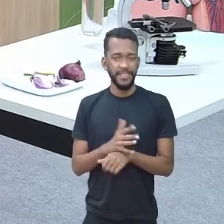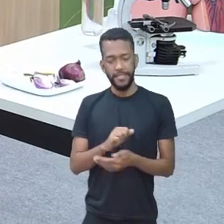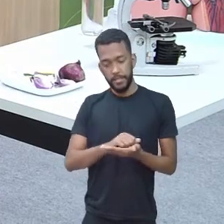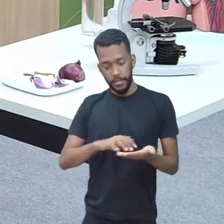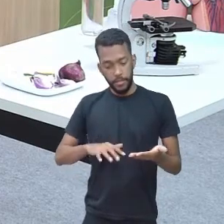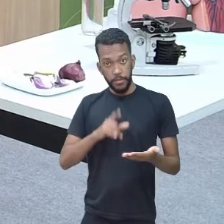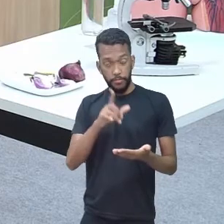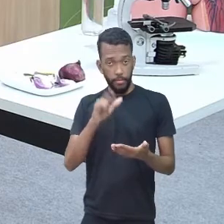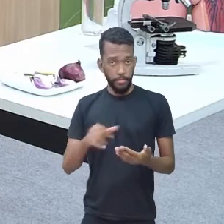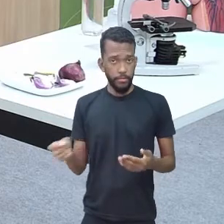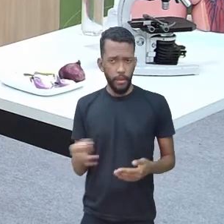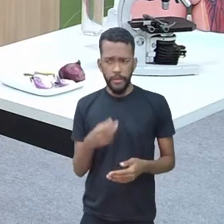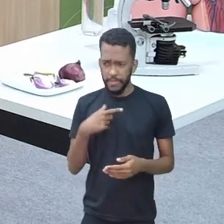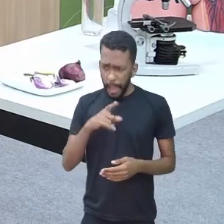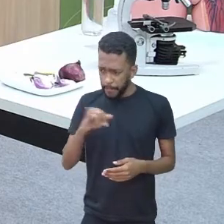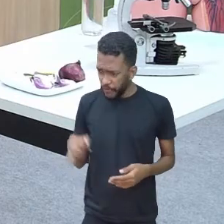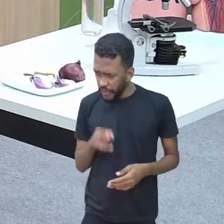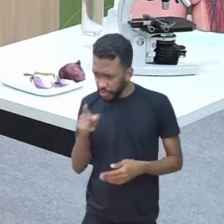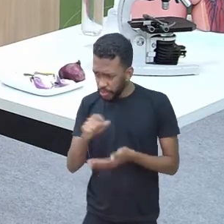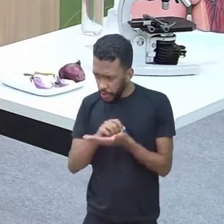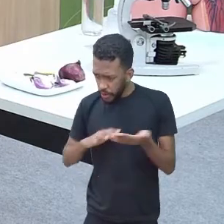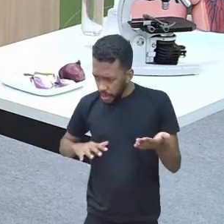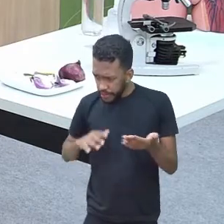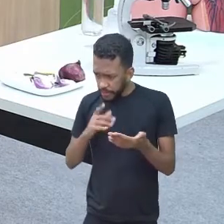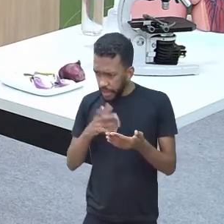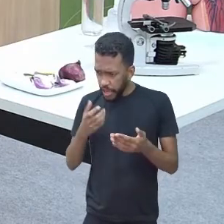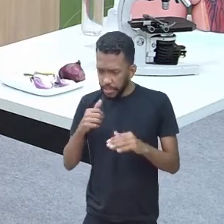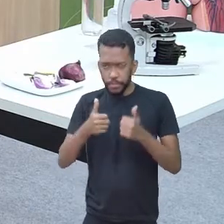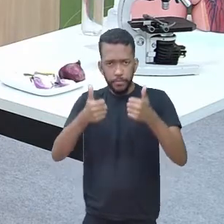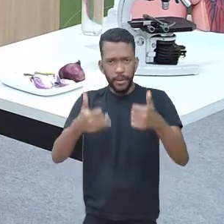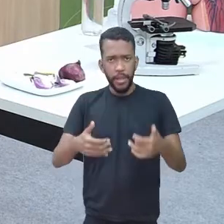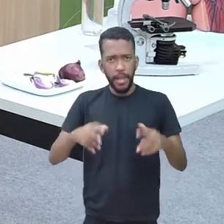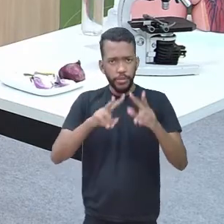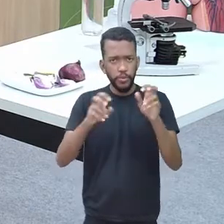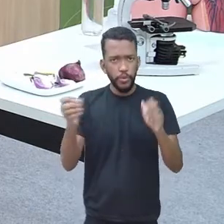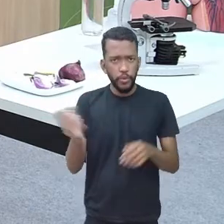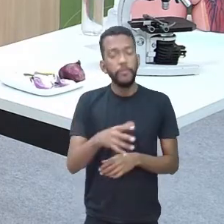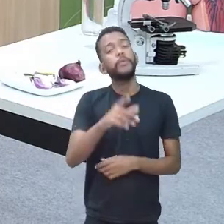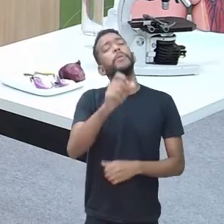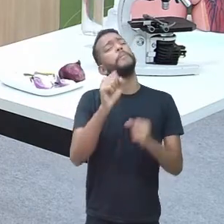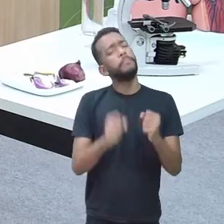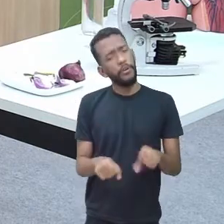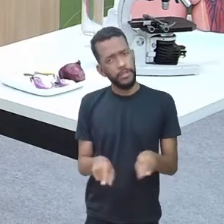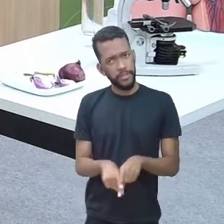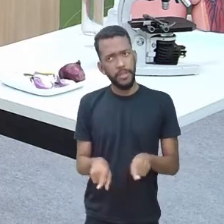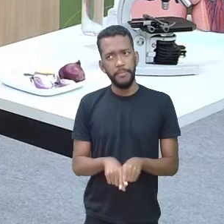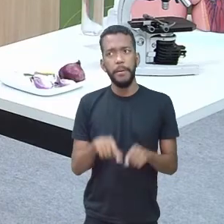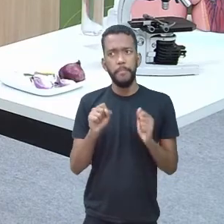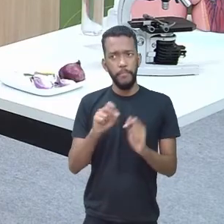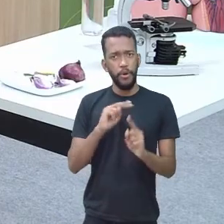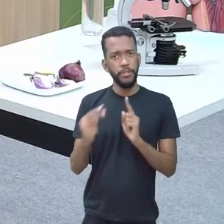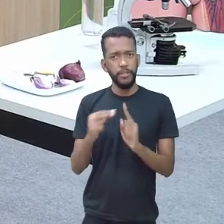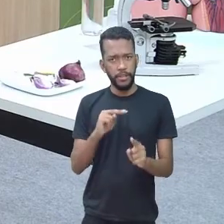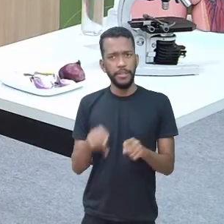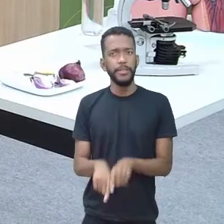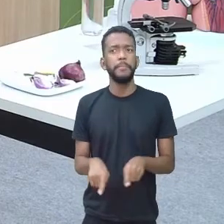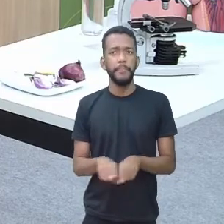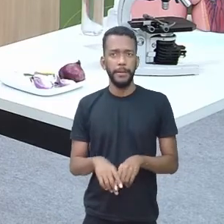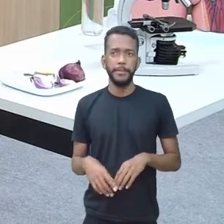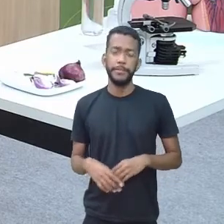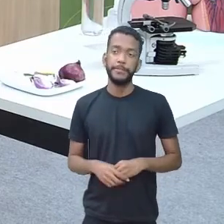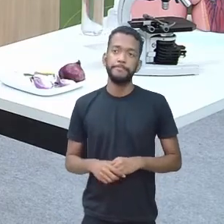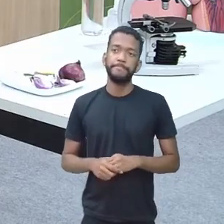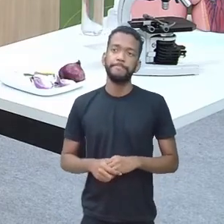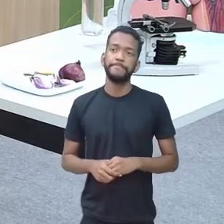senhora aproveitou a questão para explicar um assunto novo? Pode ser chamado assim também. Pode ver por esse ângulo, ok?